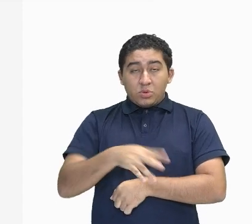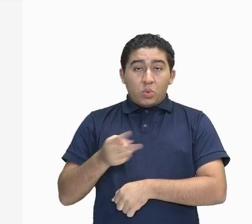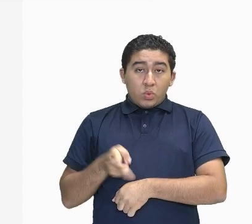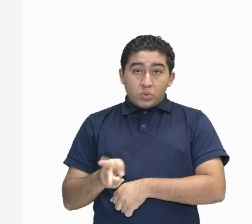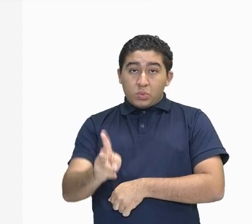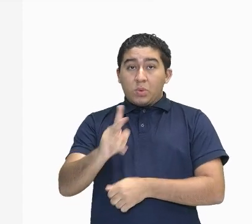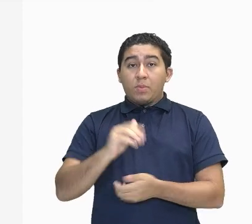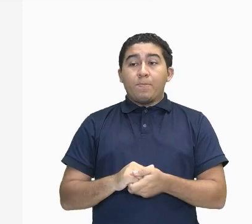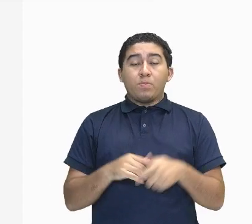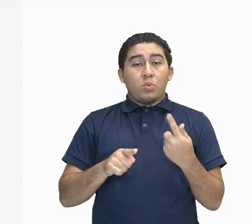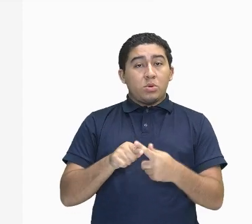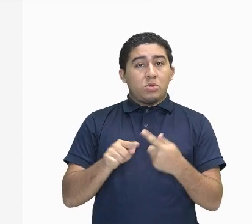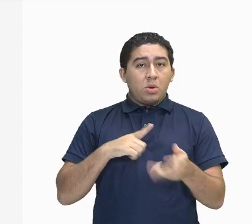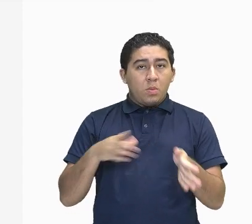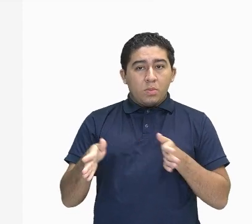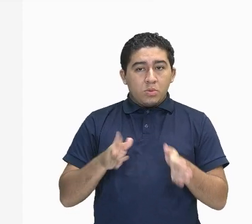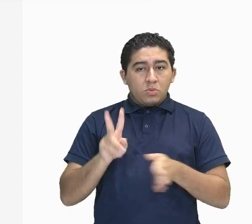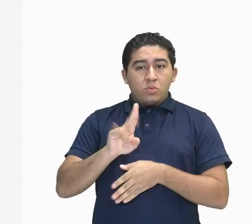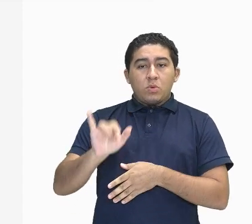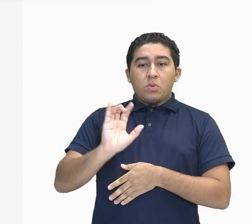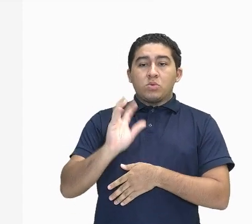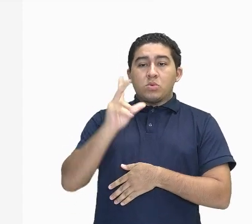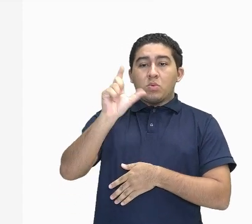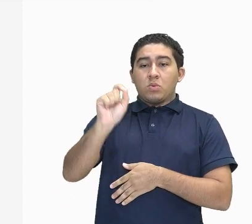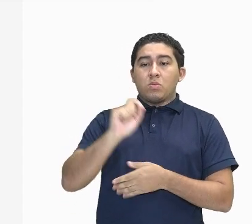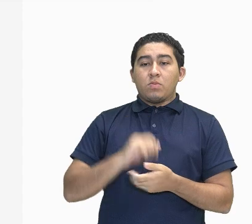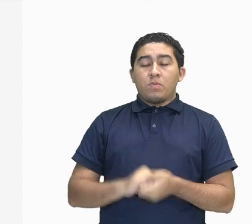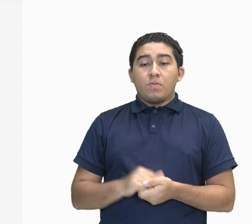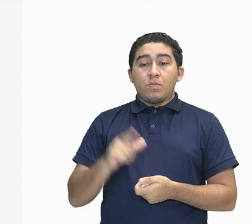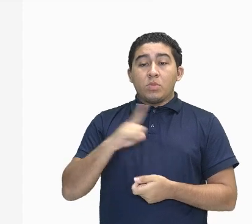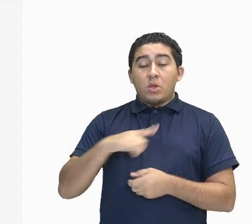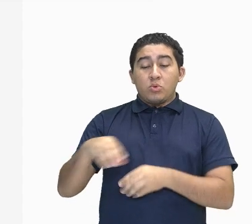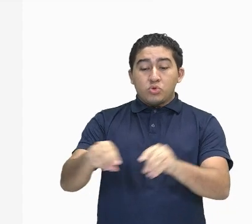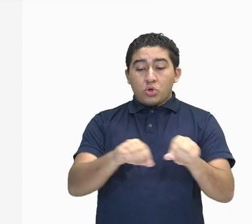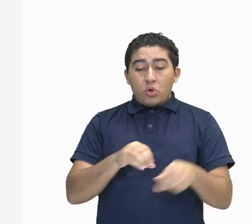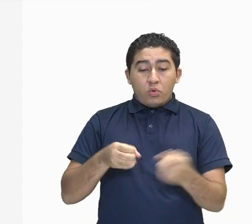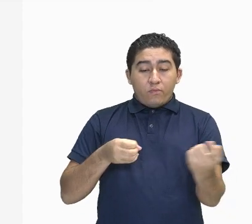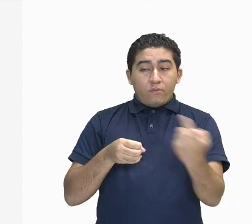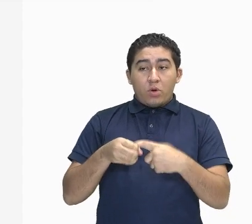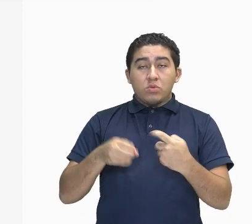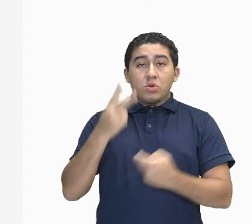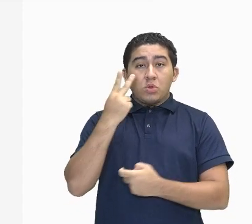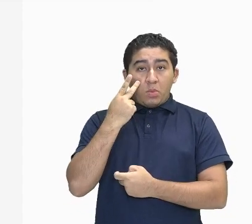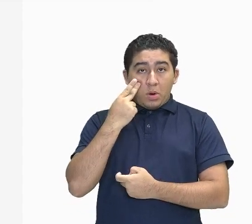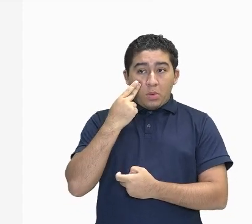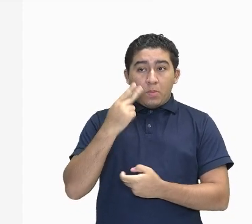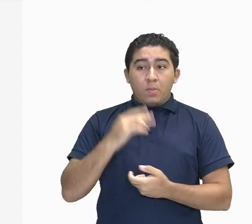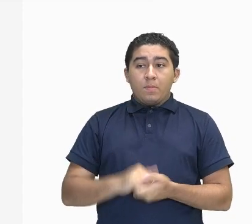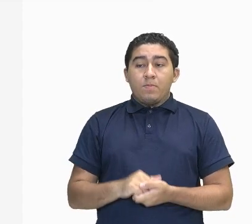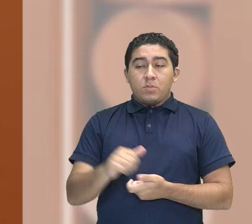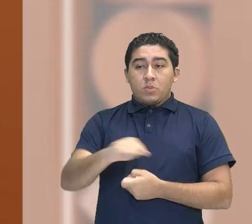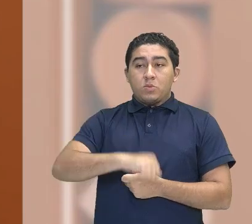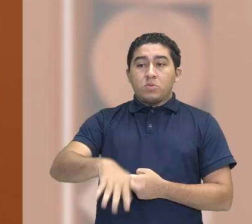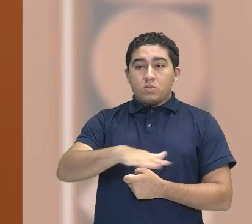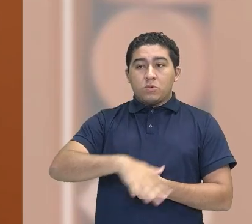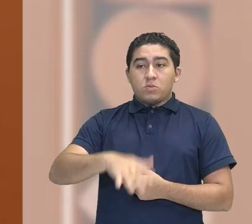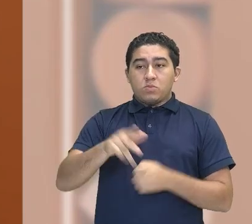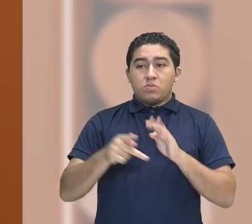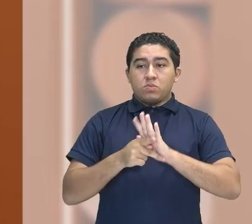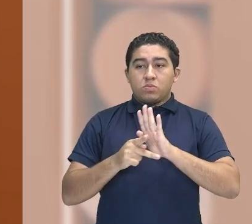aquele período em que vai ocorrer o quê? A regeneração do solo, né, daquela vegetação. Então,